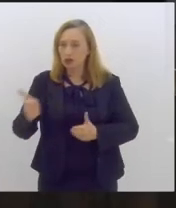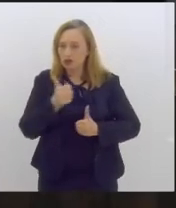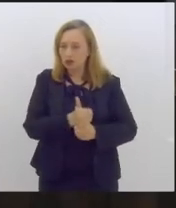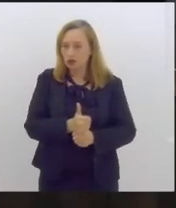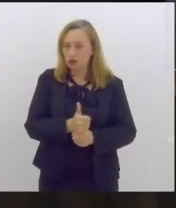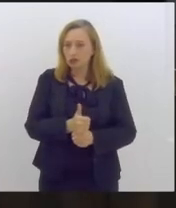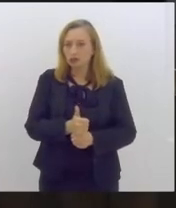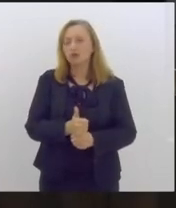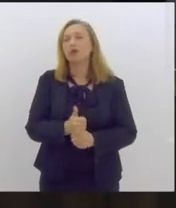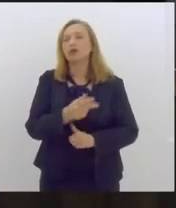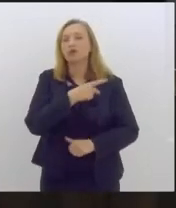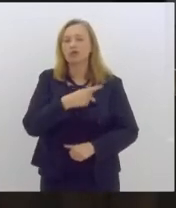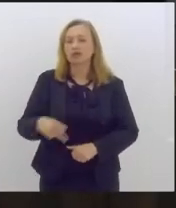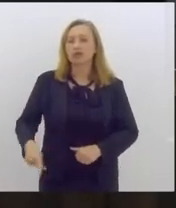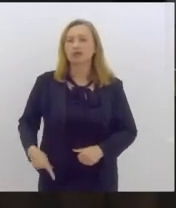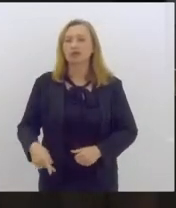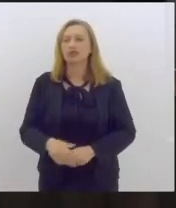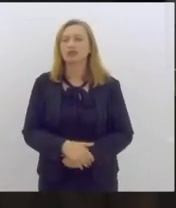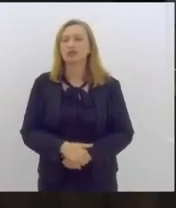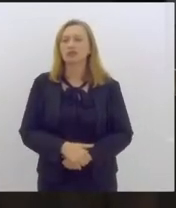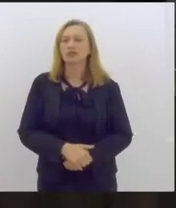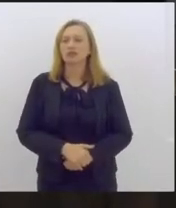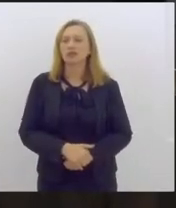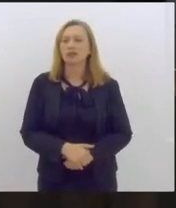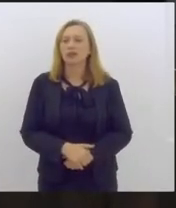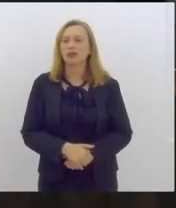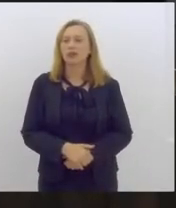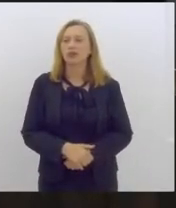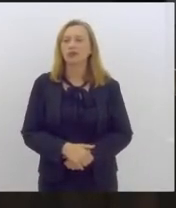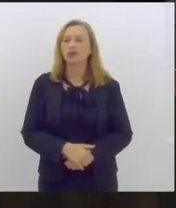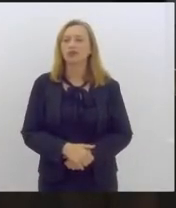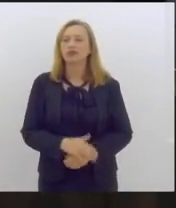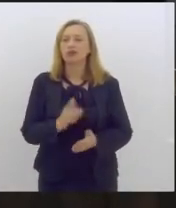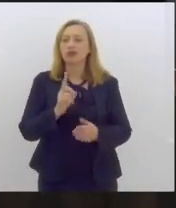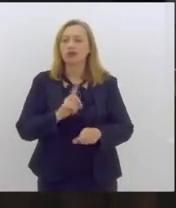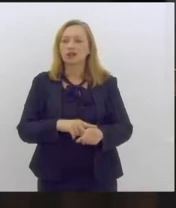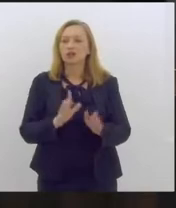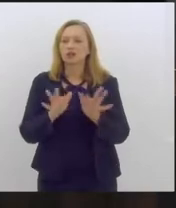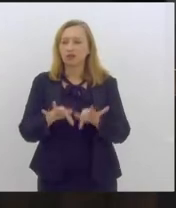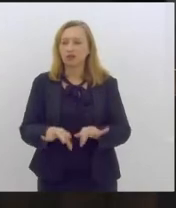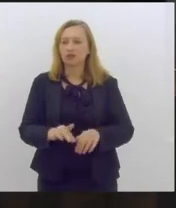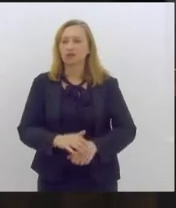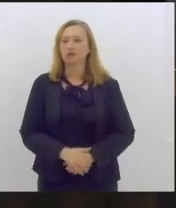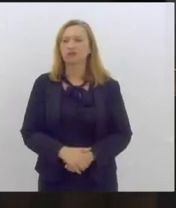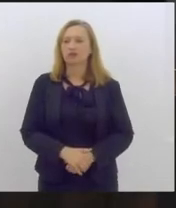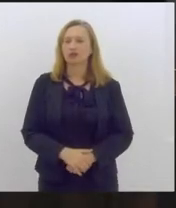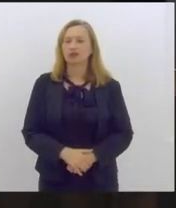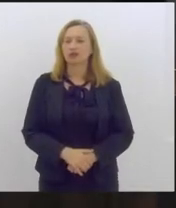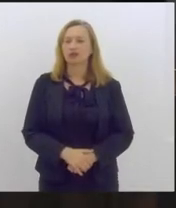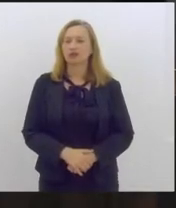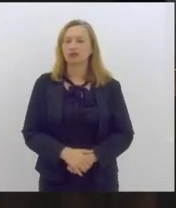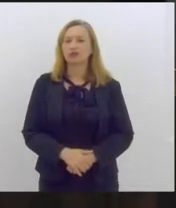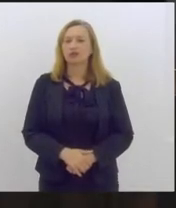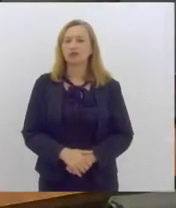aqui na presidência e passa-se ao expediente final 1